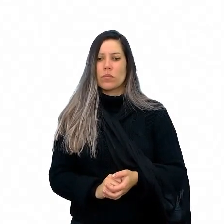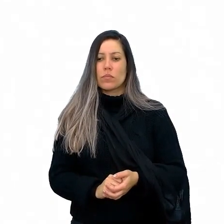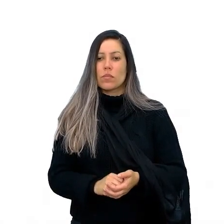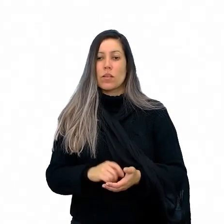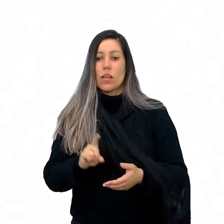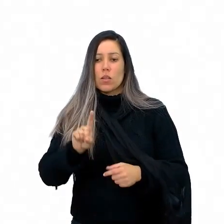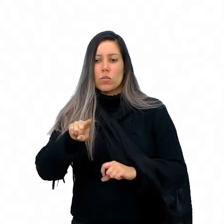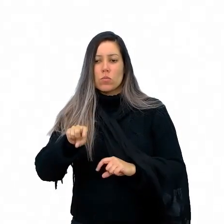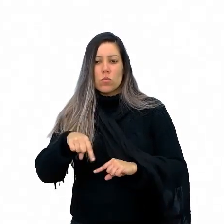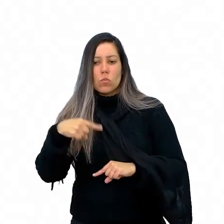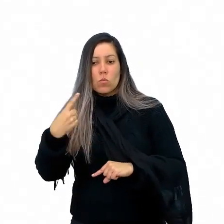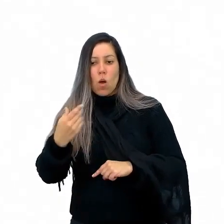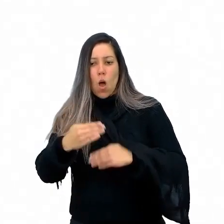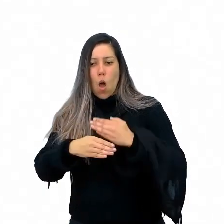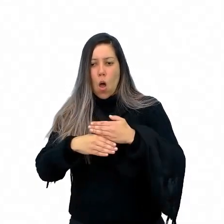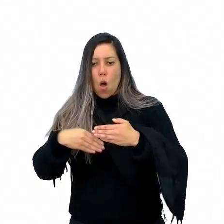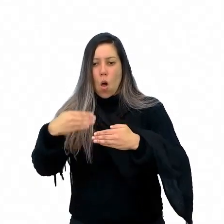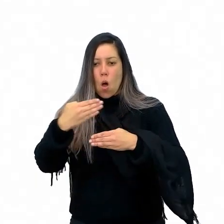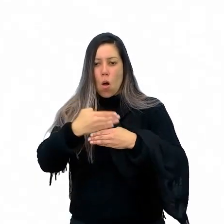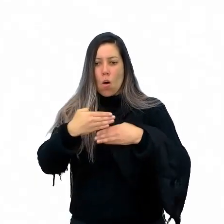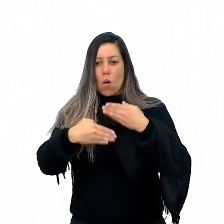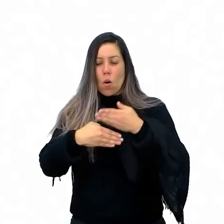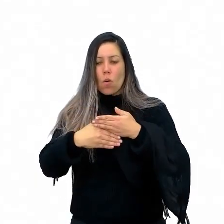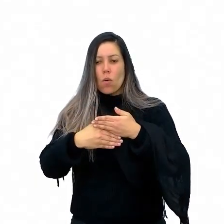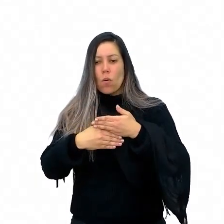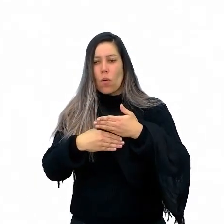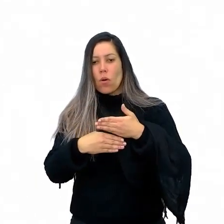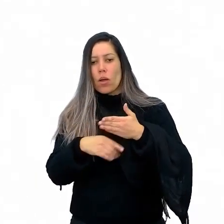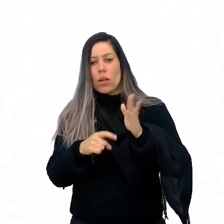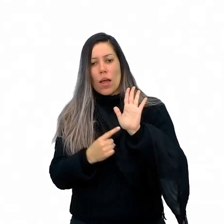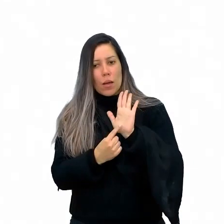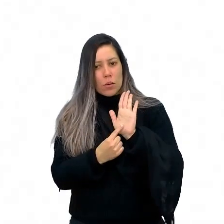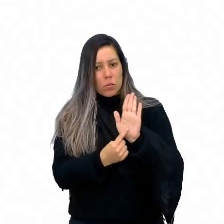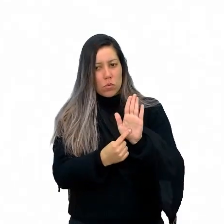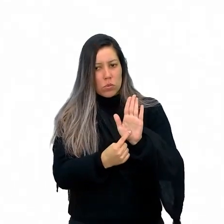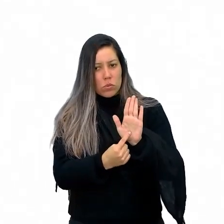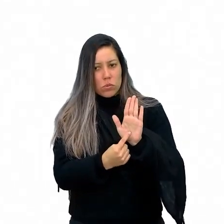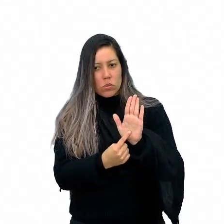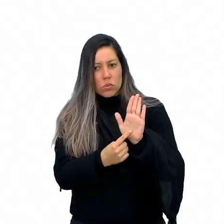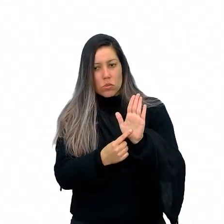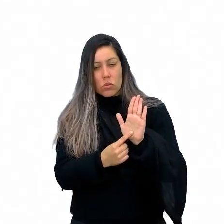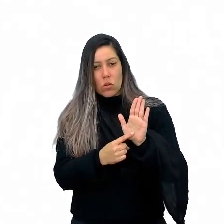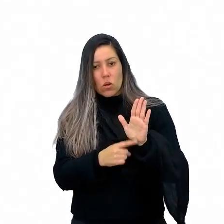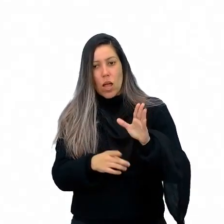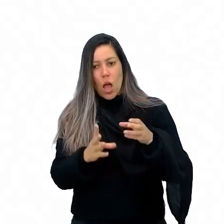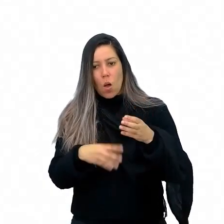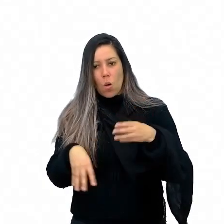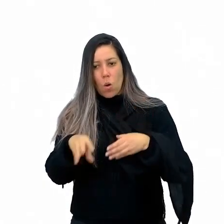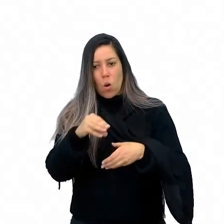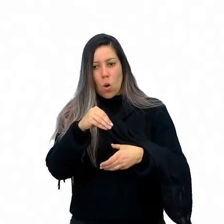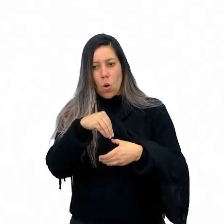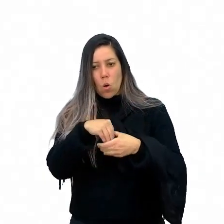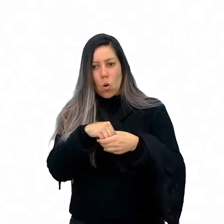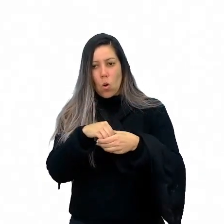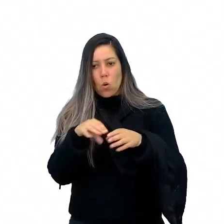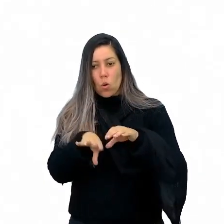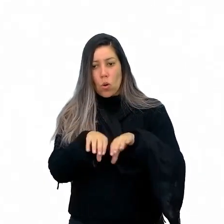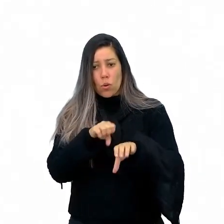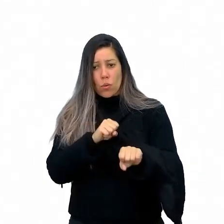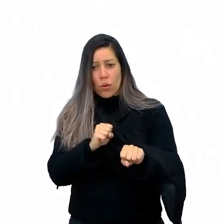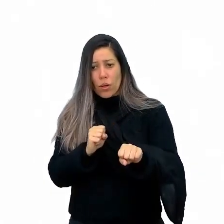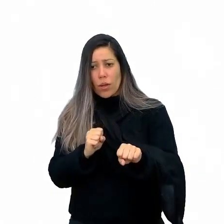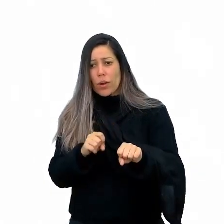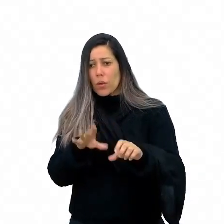no próximo slide, nós vamos assim situar esse roteiro formativo, como eu disse a vocês agora há pouco, que eu traria novamente,